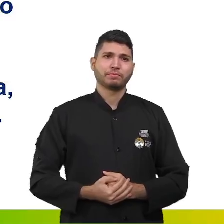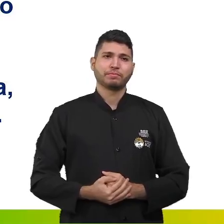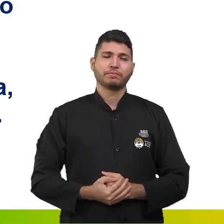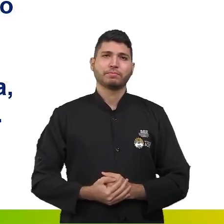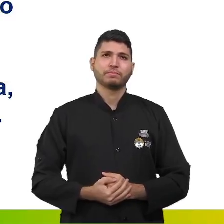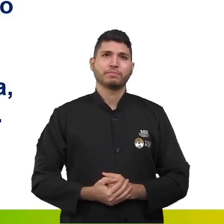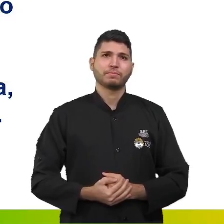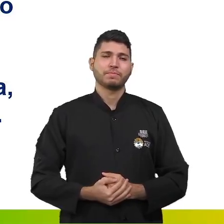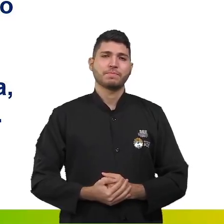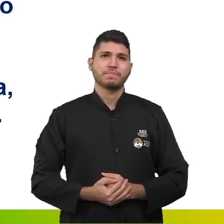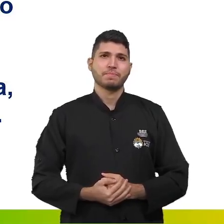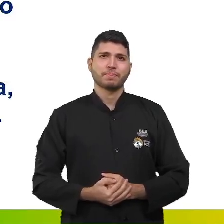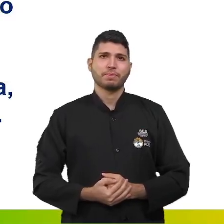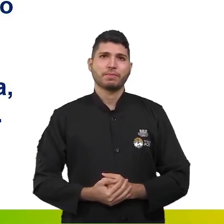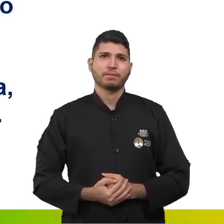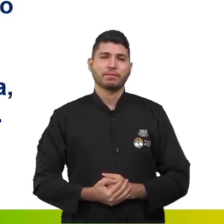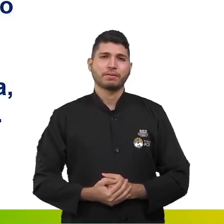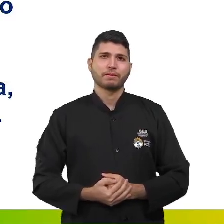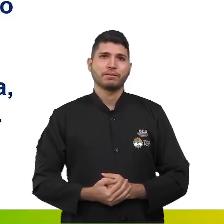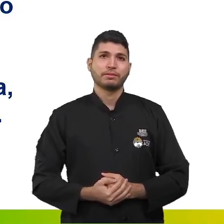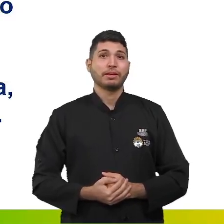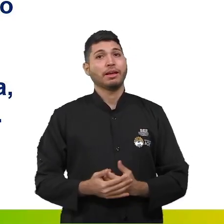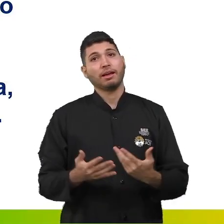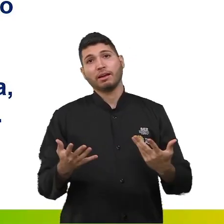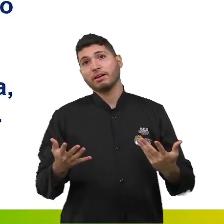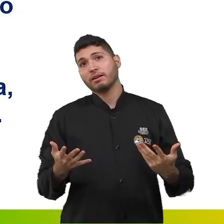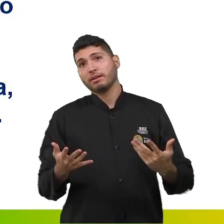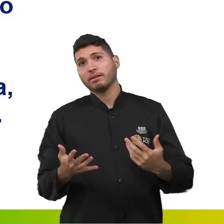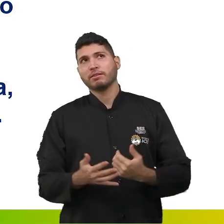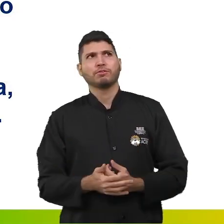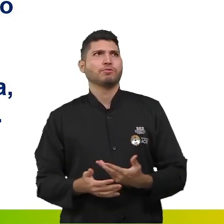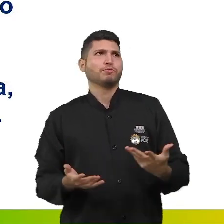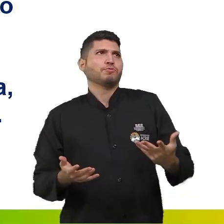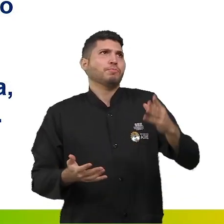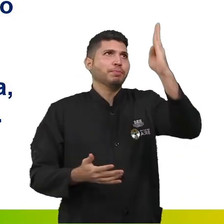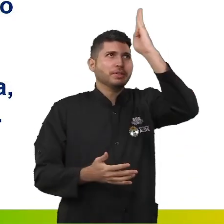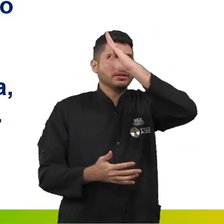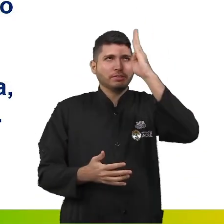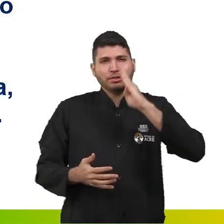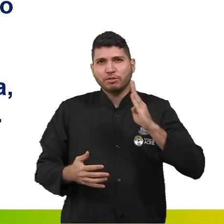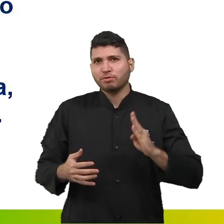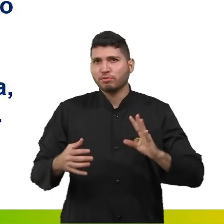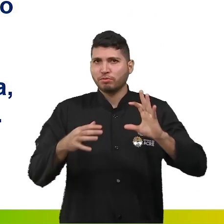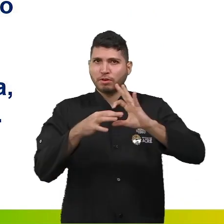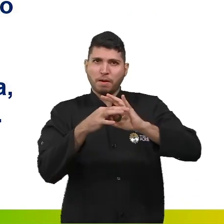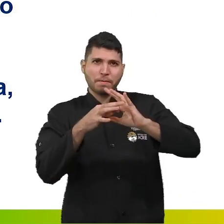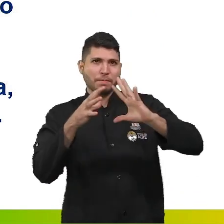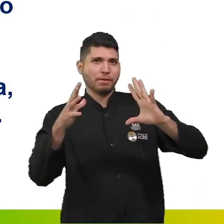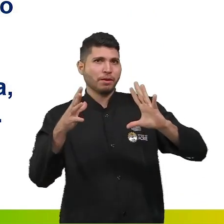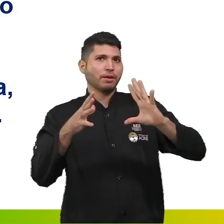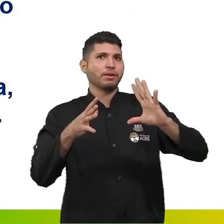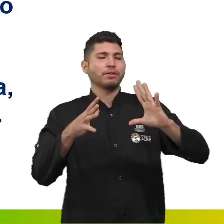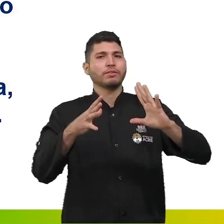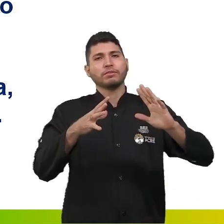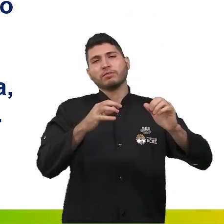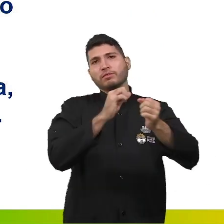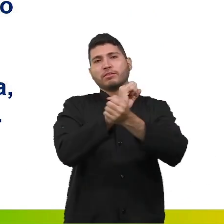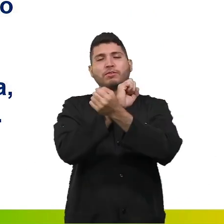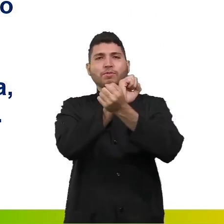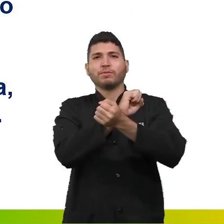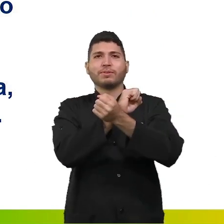Ah, professor, mas felizmente o Brasil aboliu a escravidão. Oba, os escravos